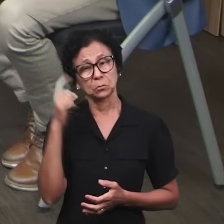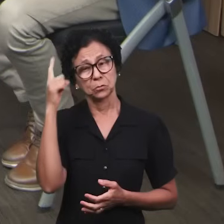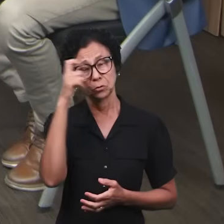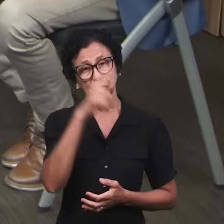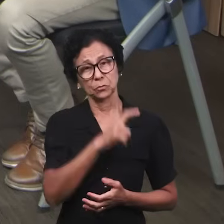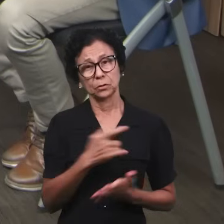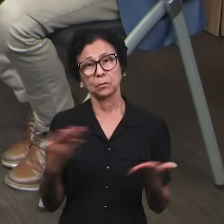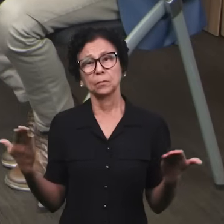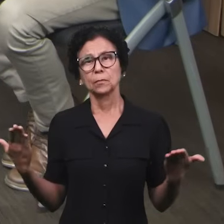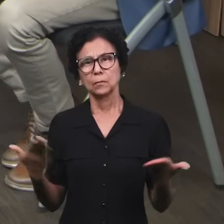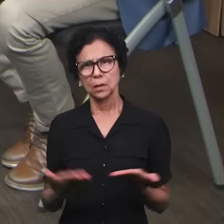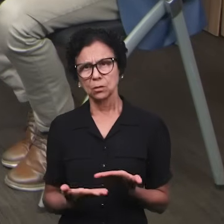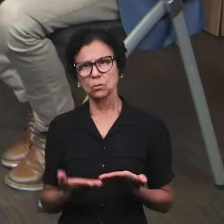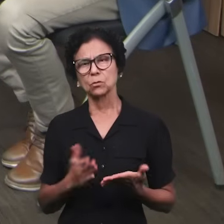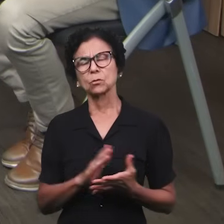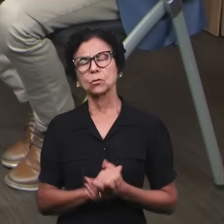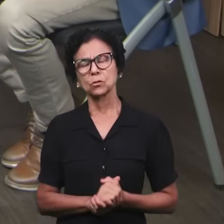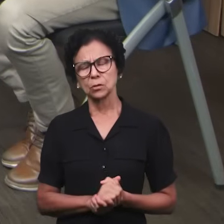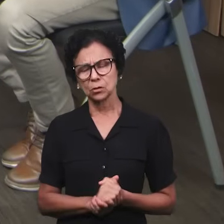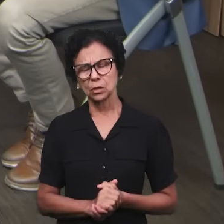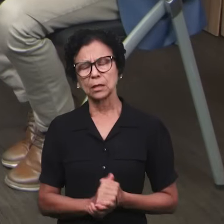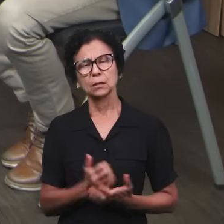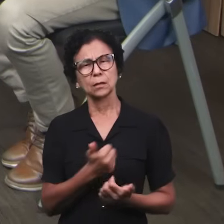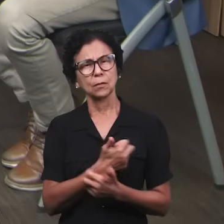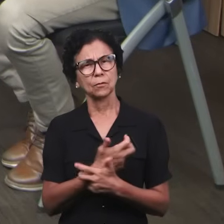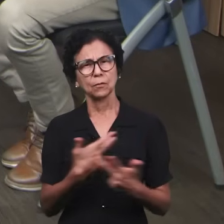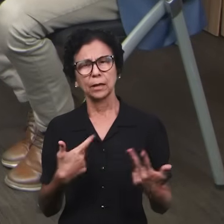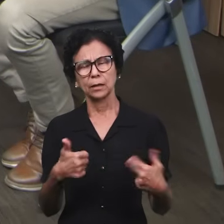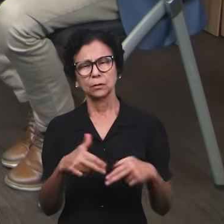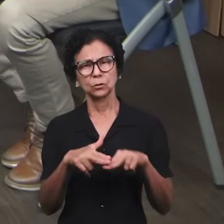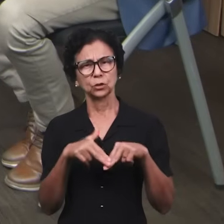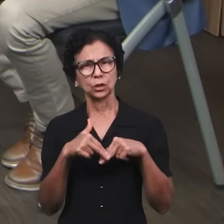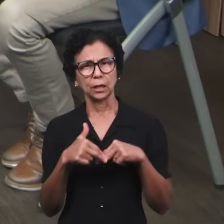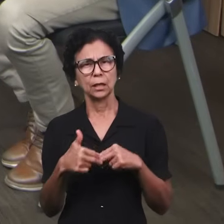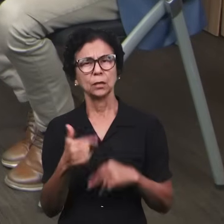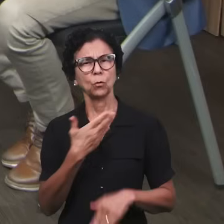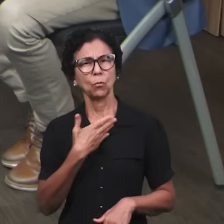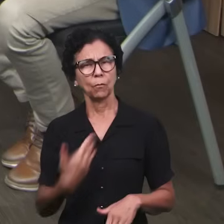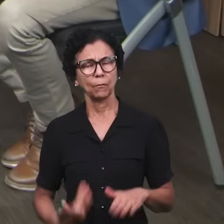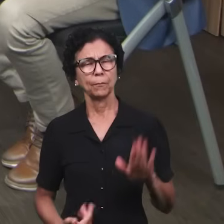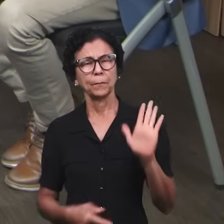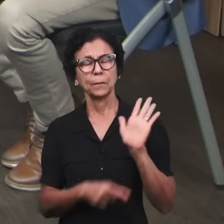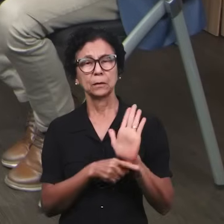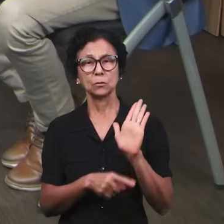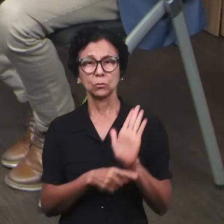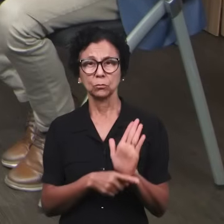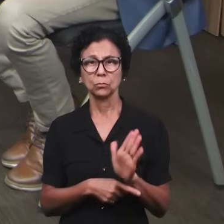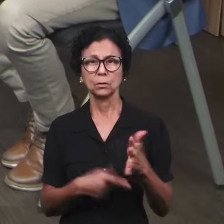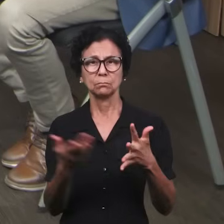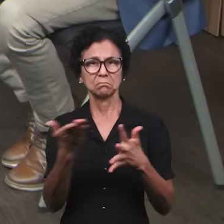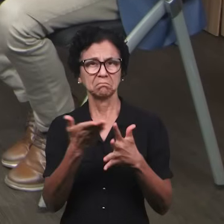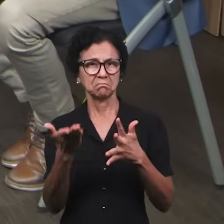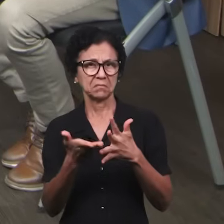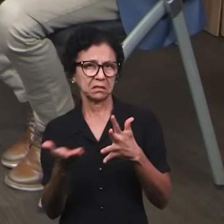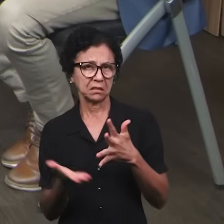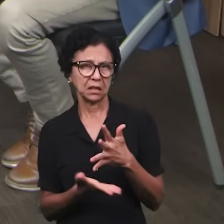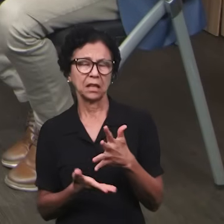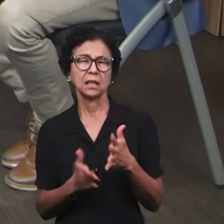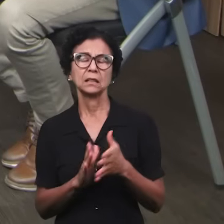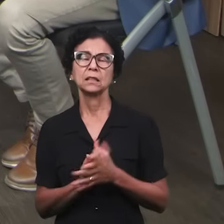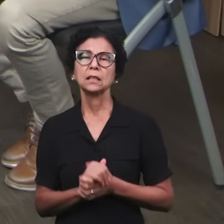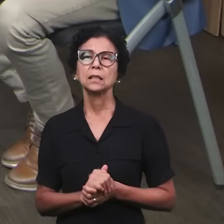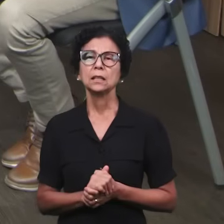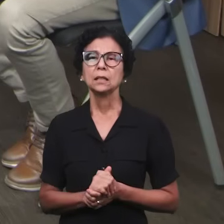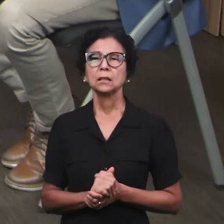formas de você adquirir um imóvel, há muitos recursos, né, do governo que podem te ajudar. Então, é uma boa idade para